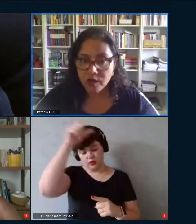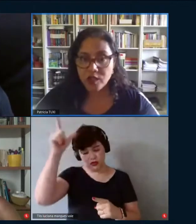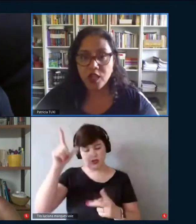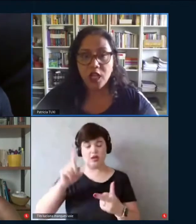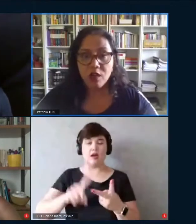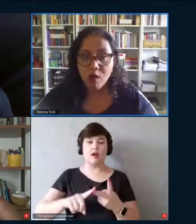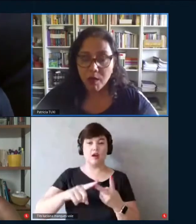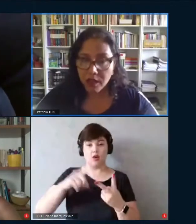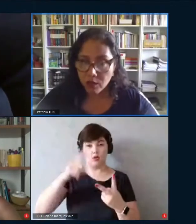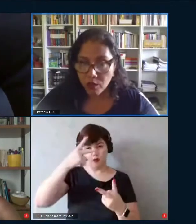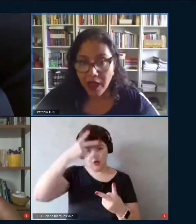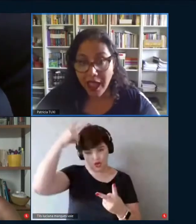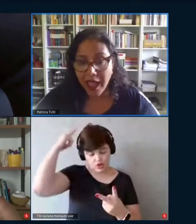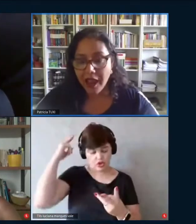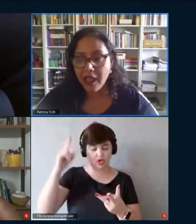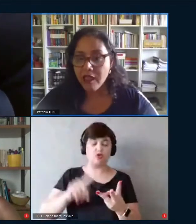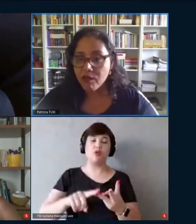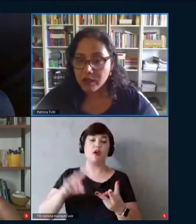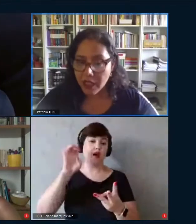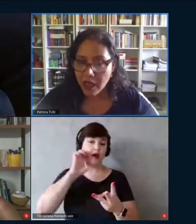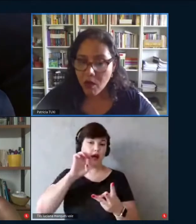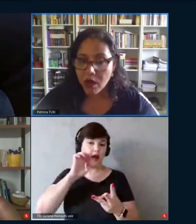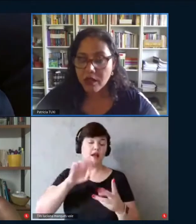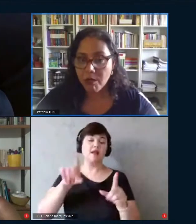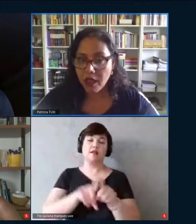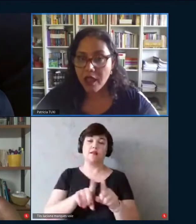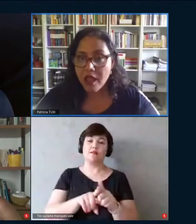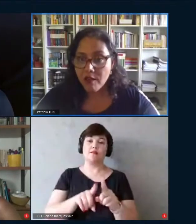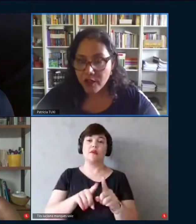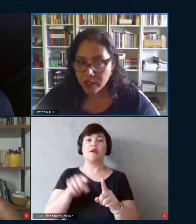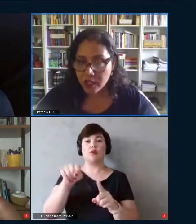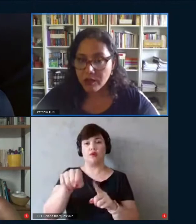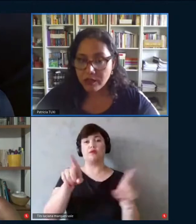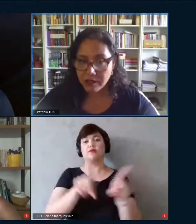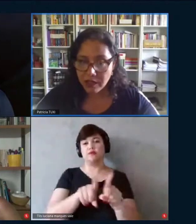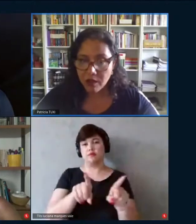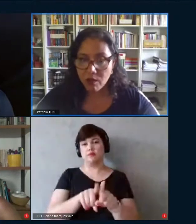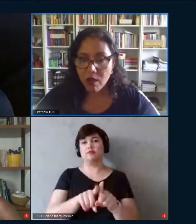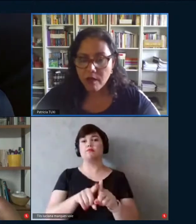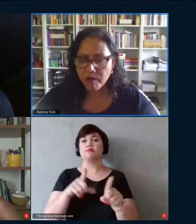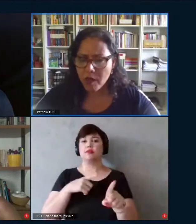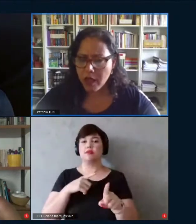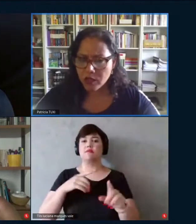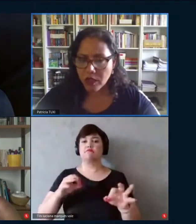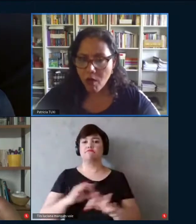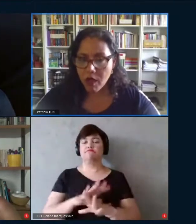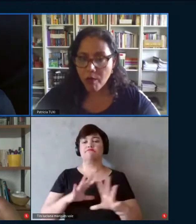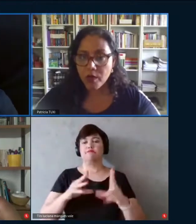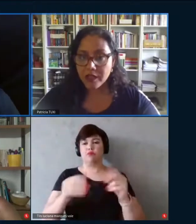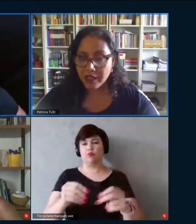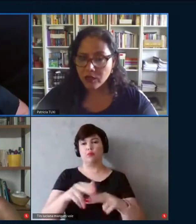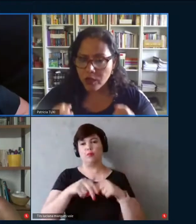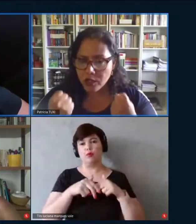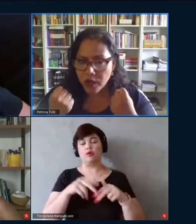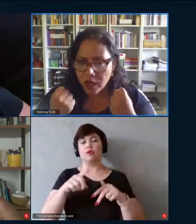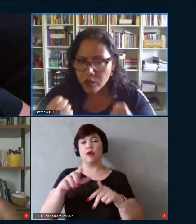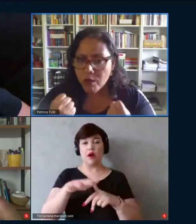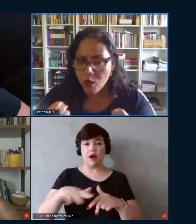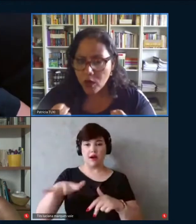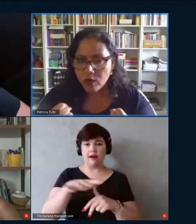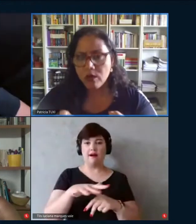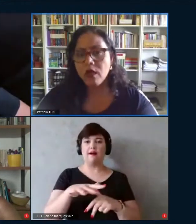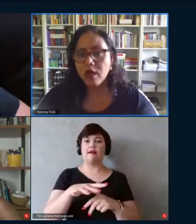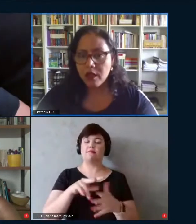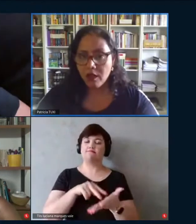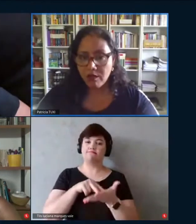como o tradutor Virgílio, como a tradutora Ellen e você agora também fechando esse ciclo. Então, acho que é um campo que está